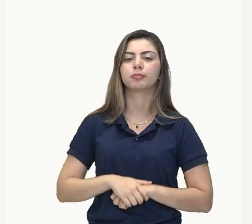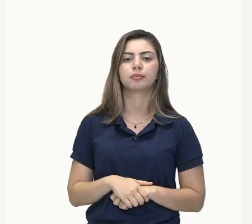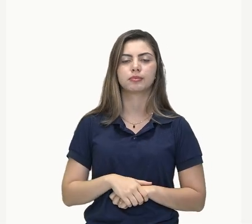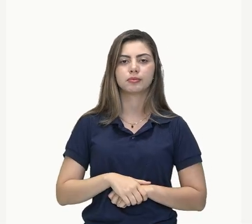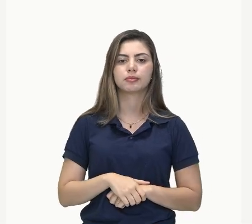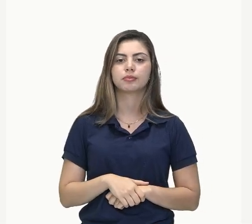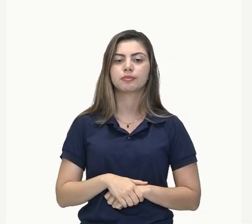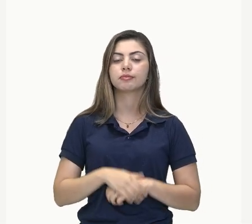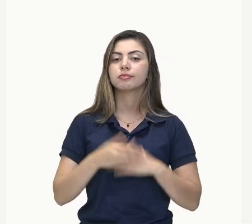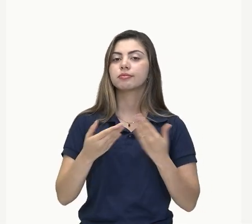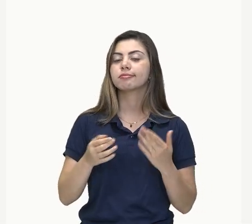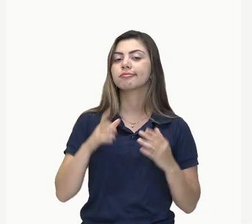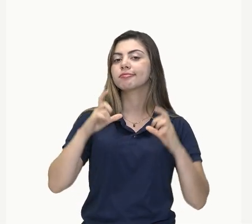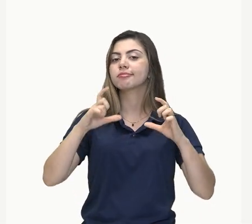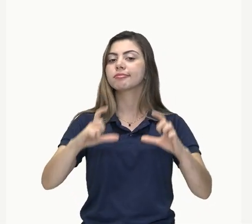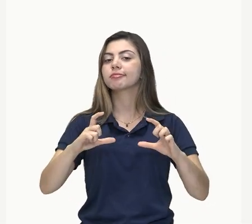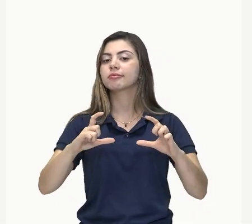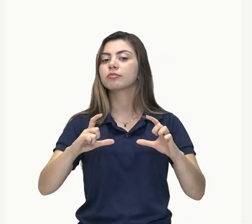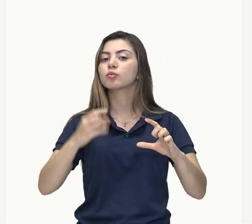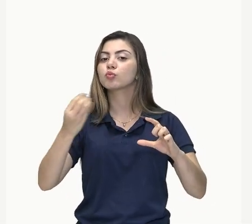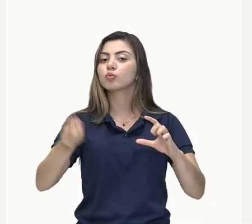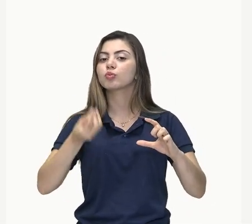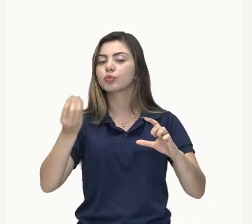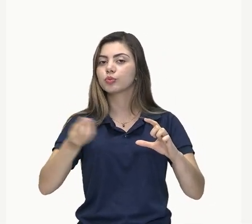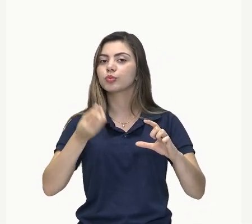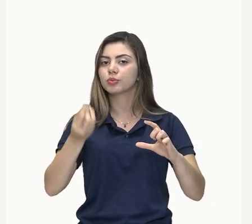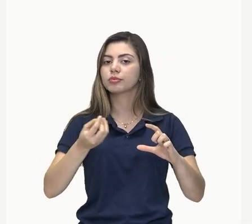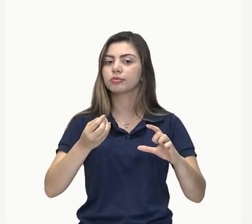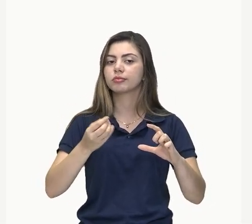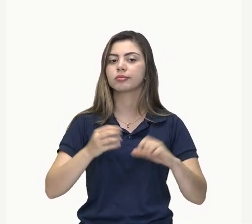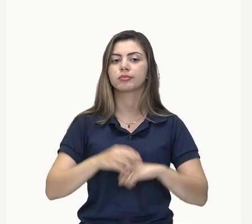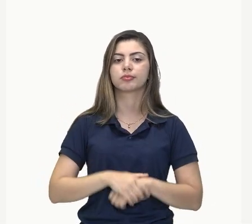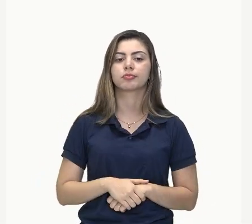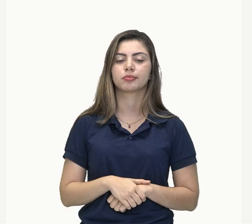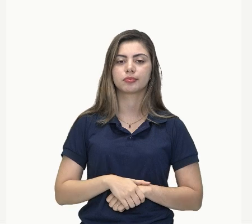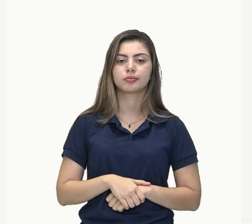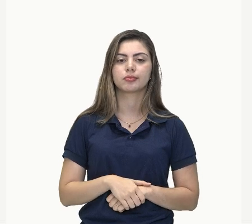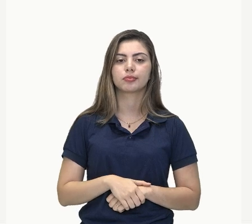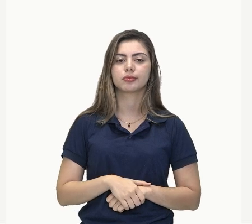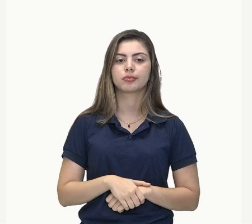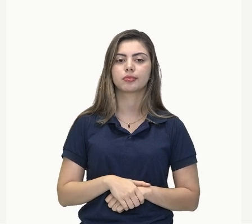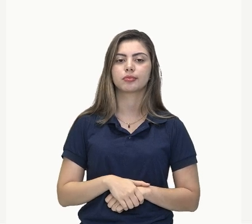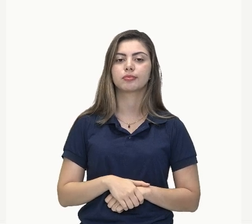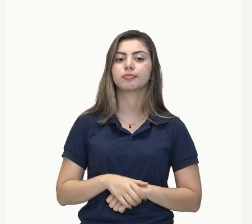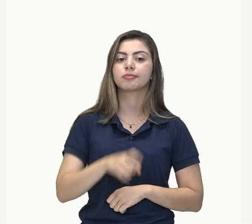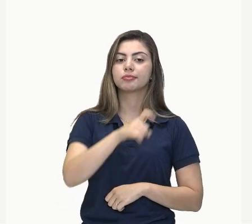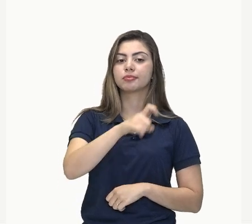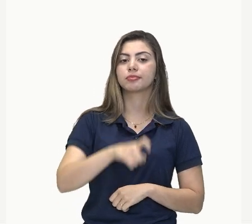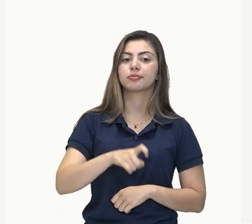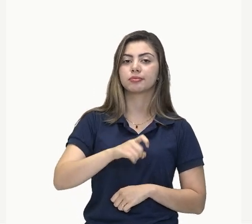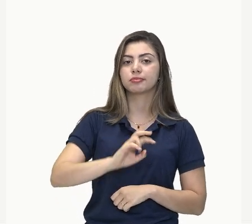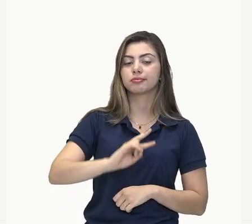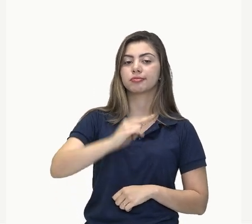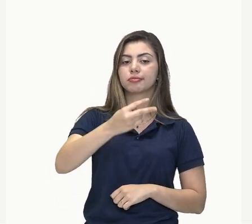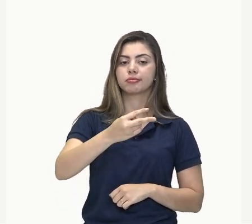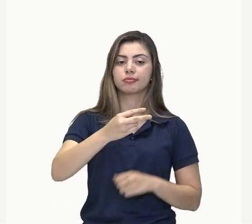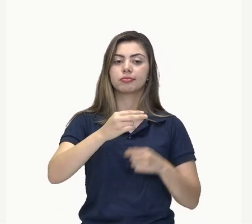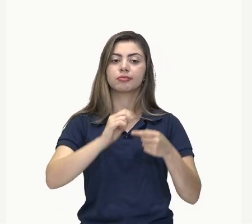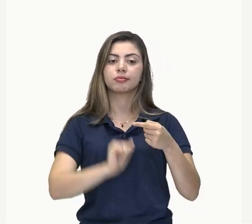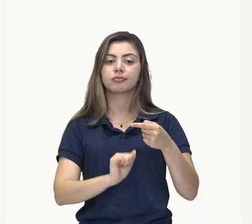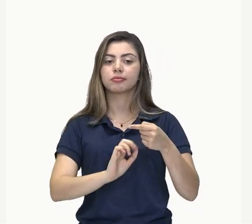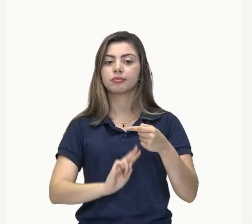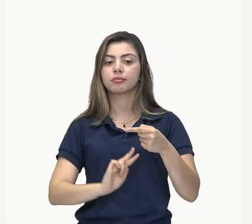para a elipse, a equação reduzida da elipse é esse aqui, né? X ao quadrado sobre A